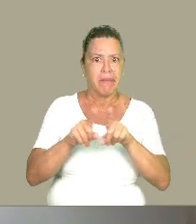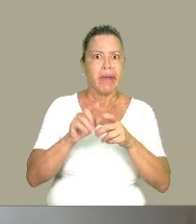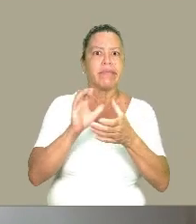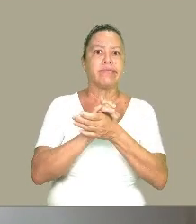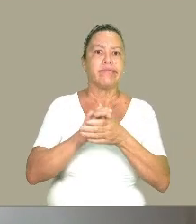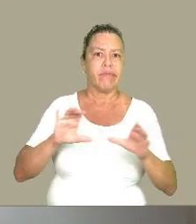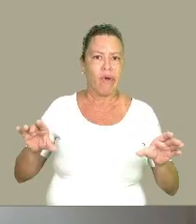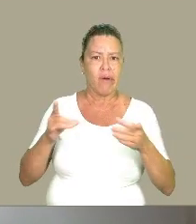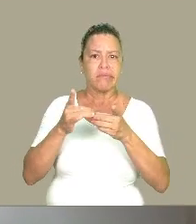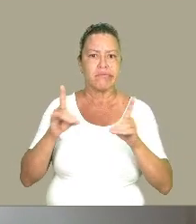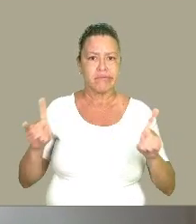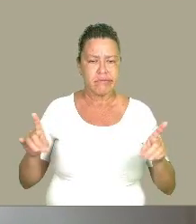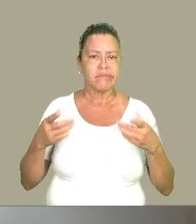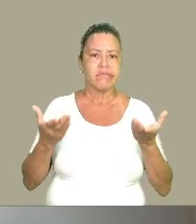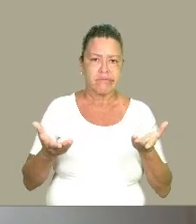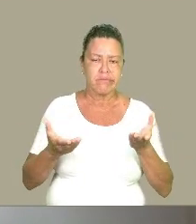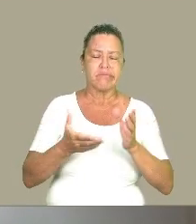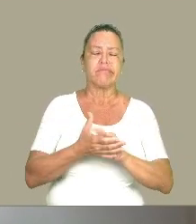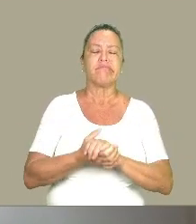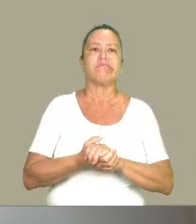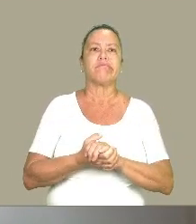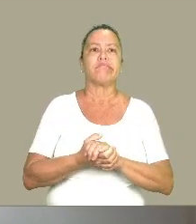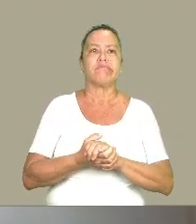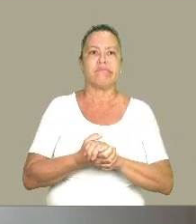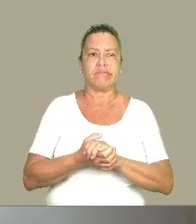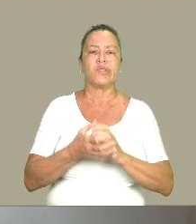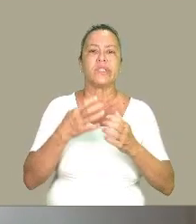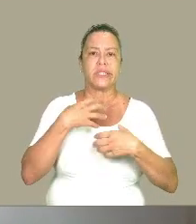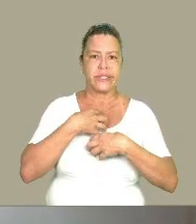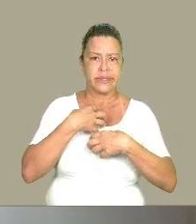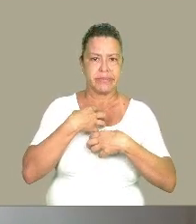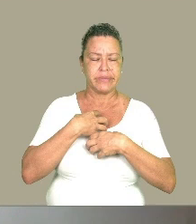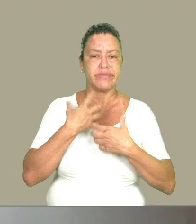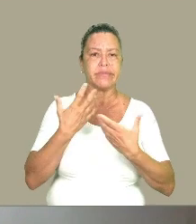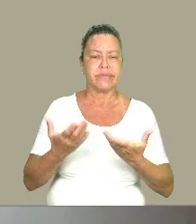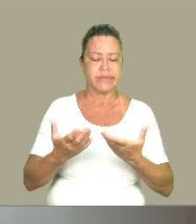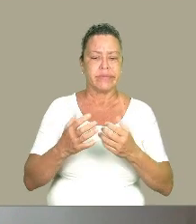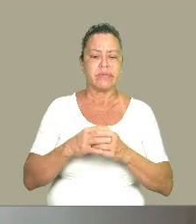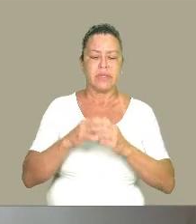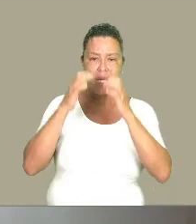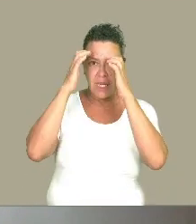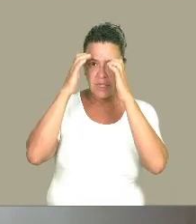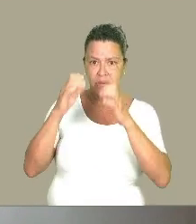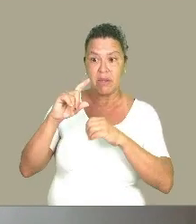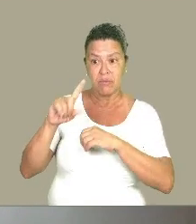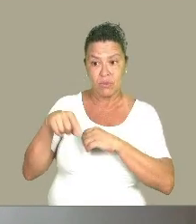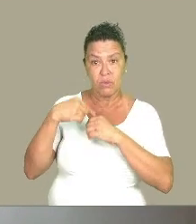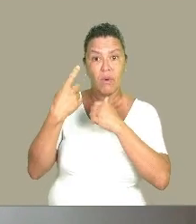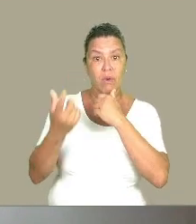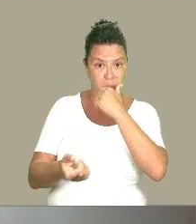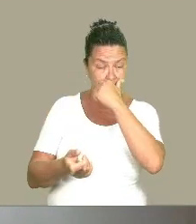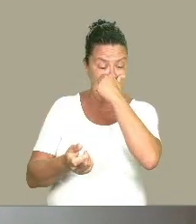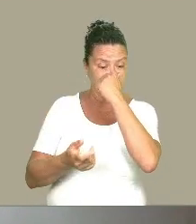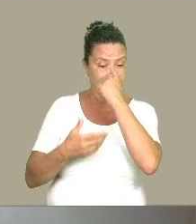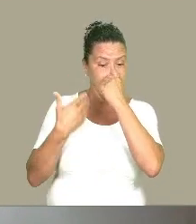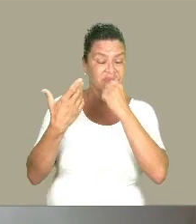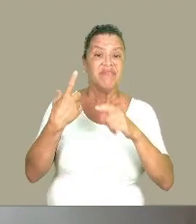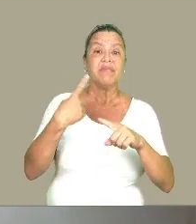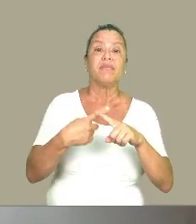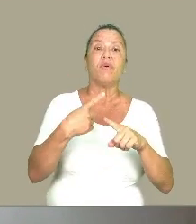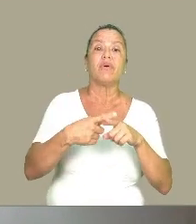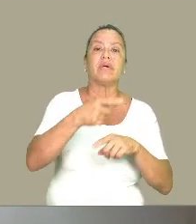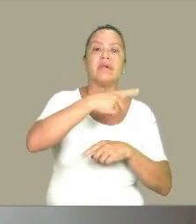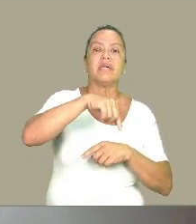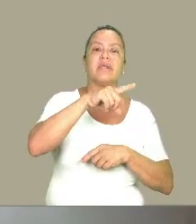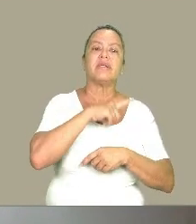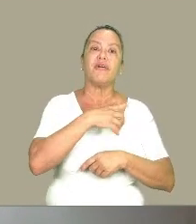frente, né, dos interesses pessoais, dos sentimentos, do respeito ao próximo, seja porque existem